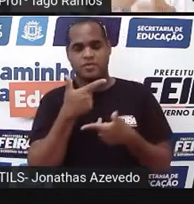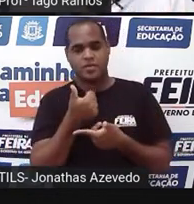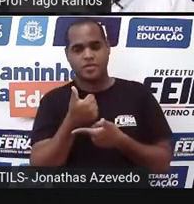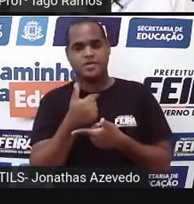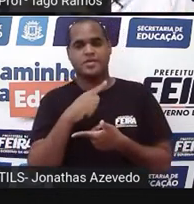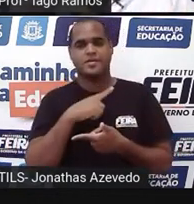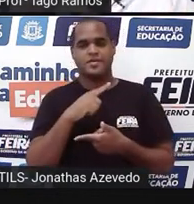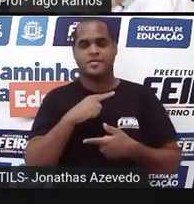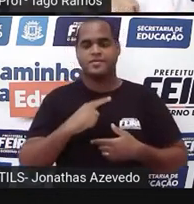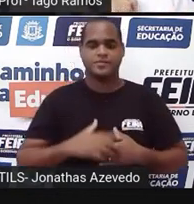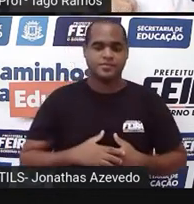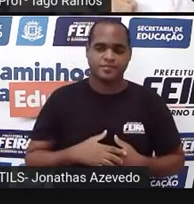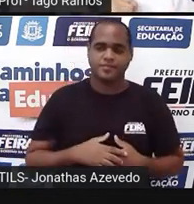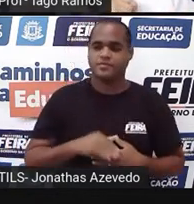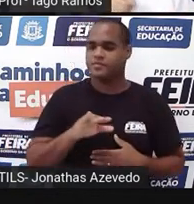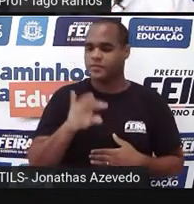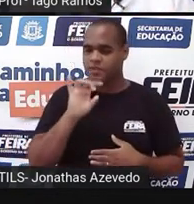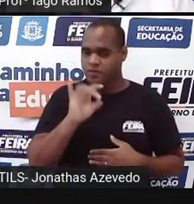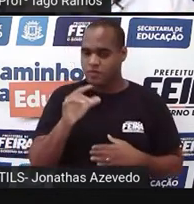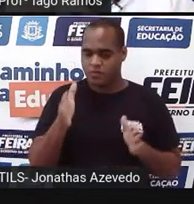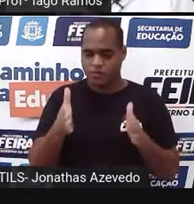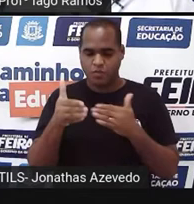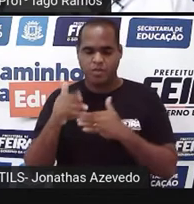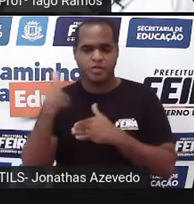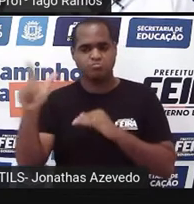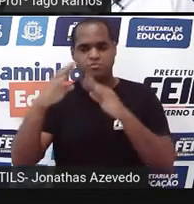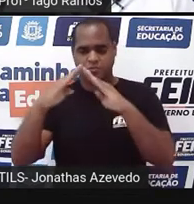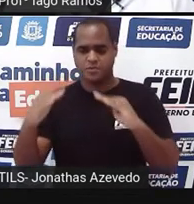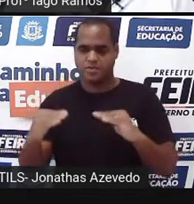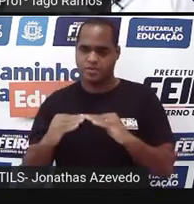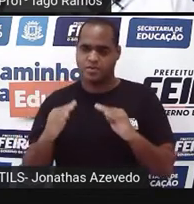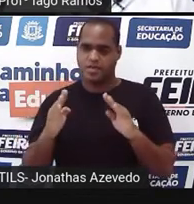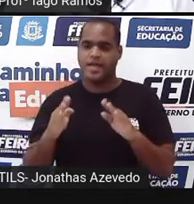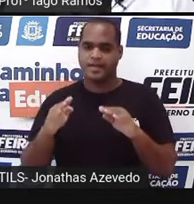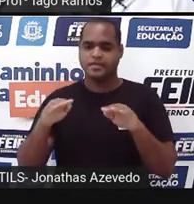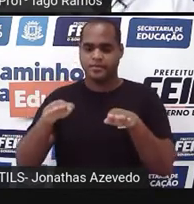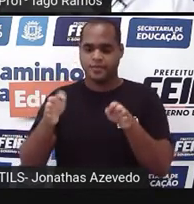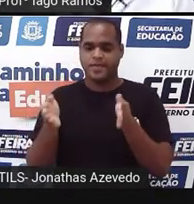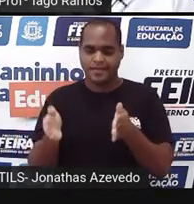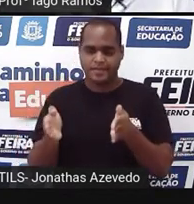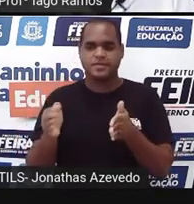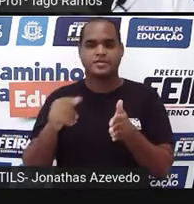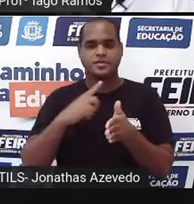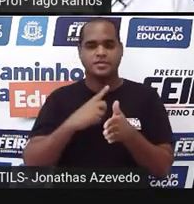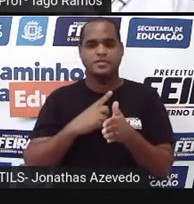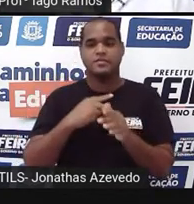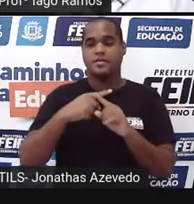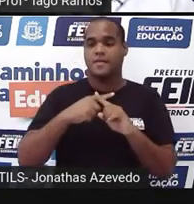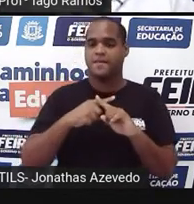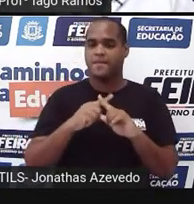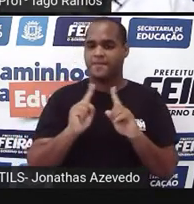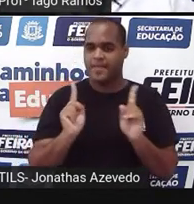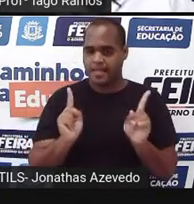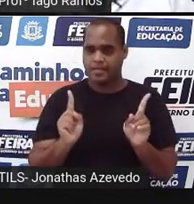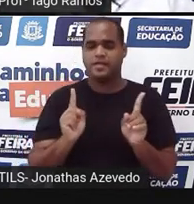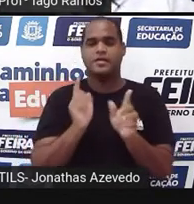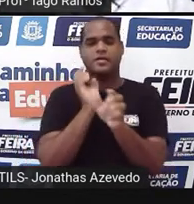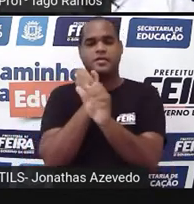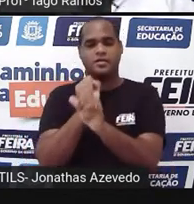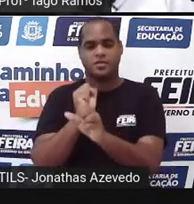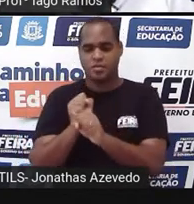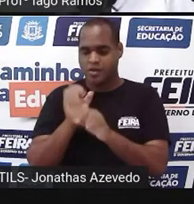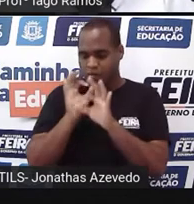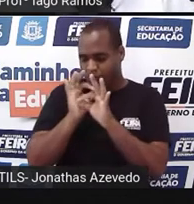12 só que eu não vou fazer sua Cuba vou fazer pirâmide de base quadrada Então vai ter mais a quantidade de Canudos